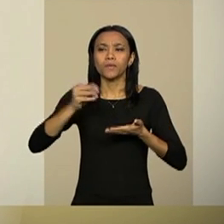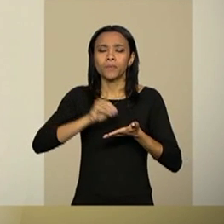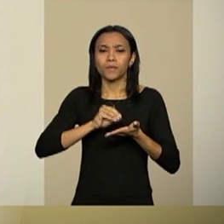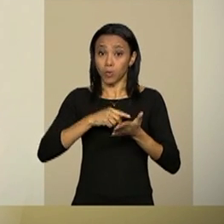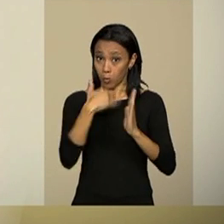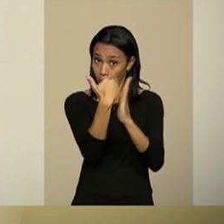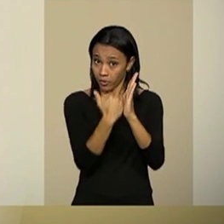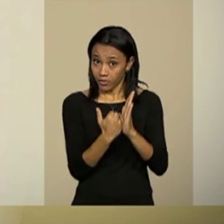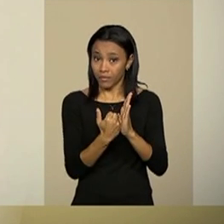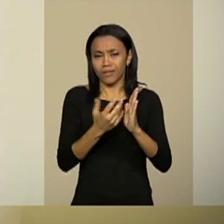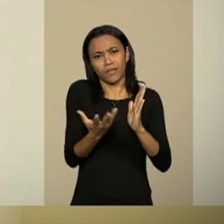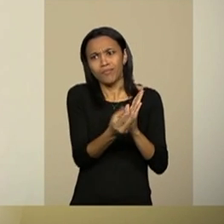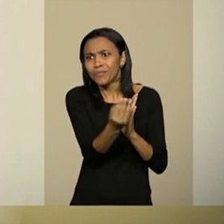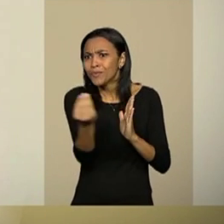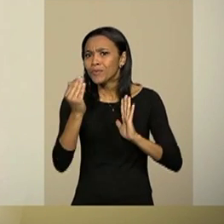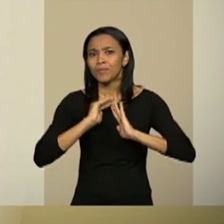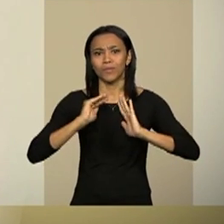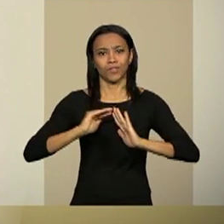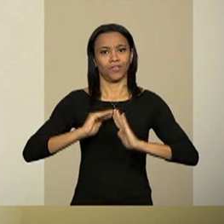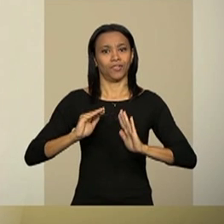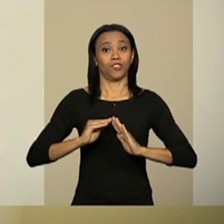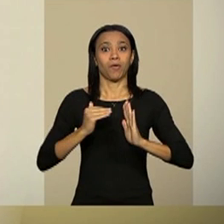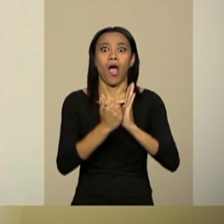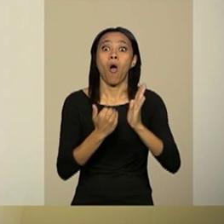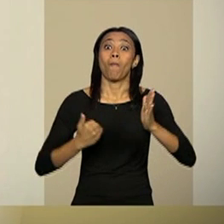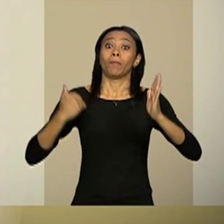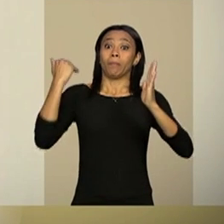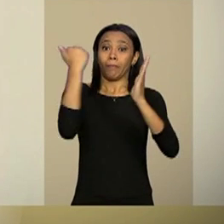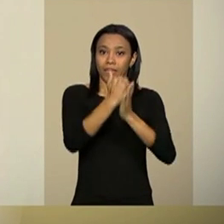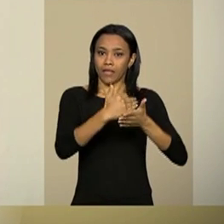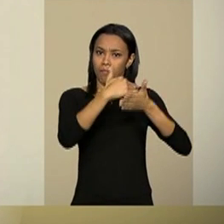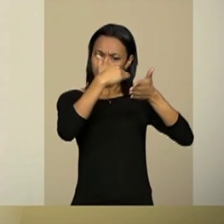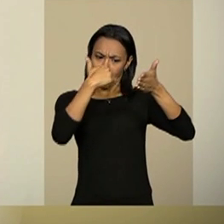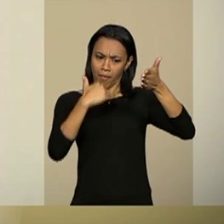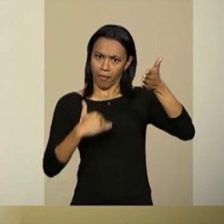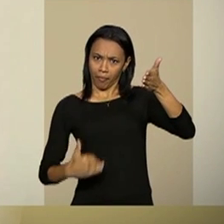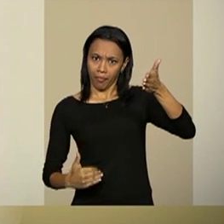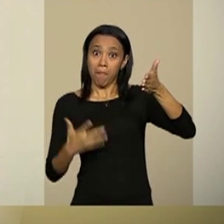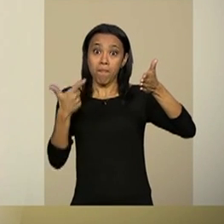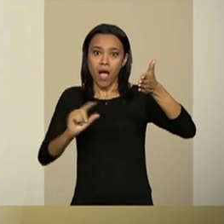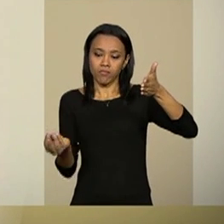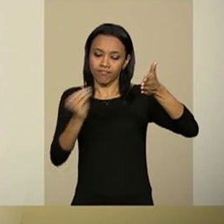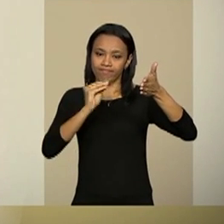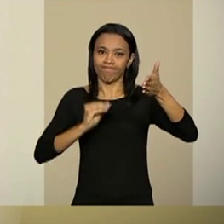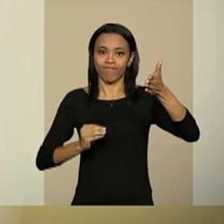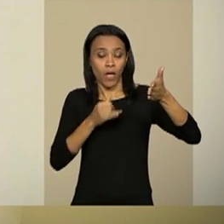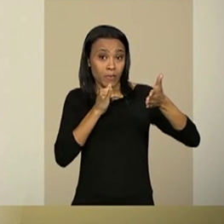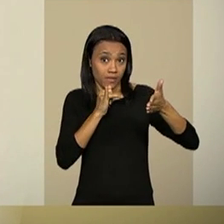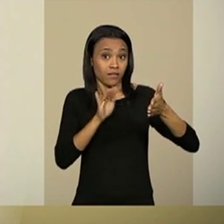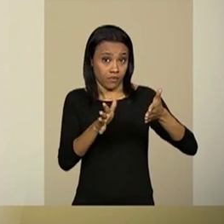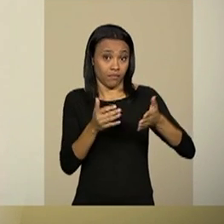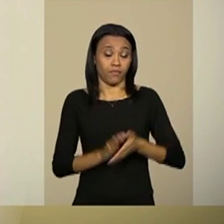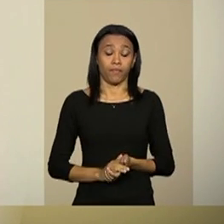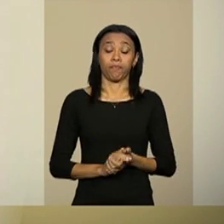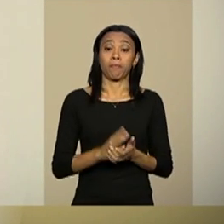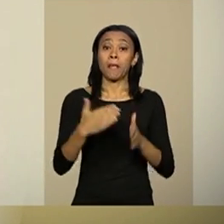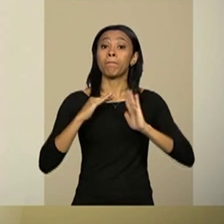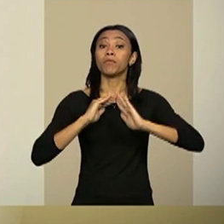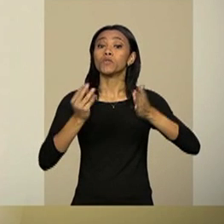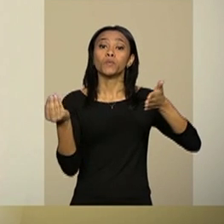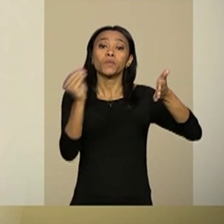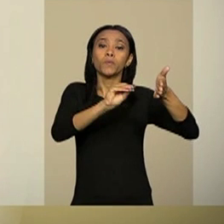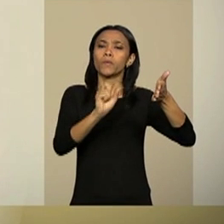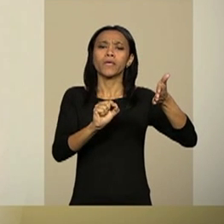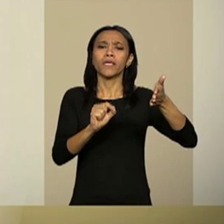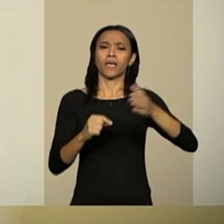tem muito pedido feito para aumentar essa lista para colocar mais produtos te dar um exemplo se ano pedindo pra gente